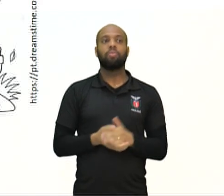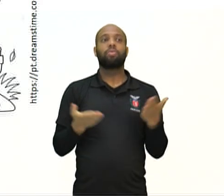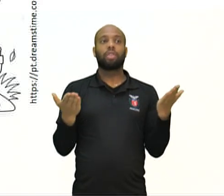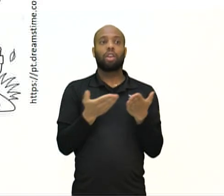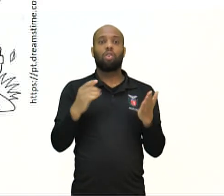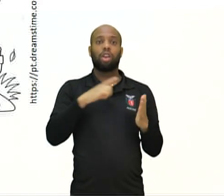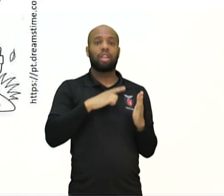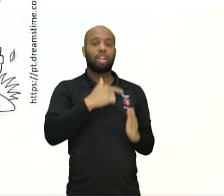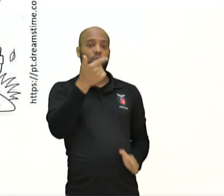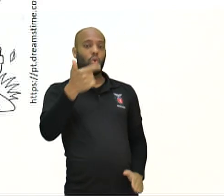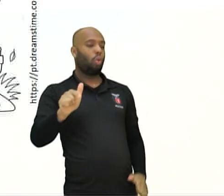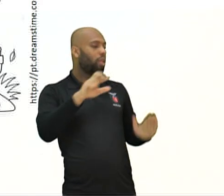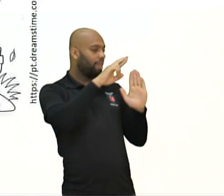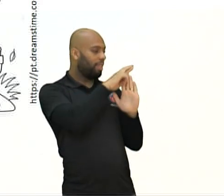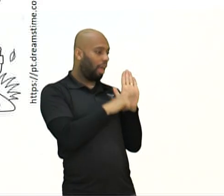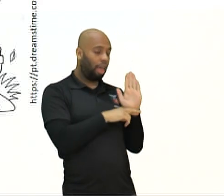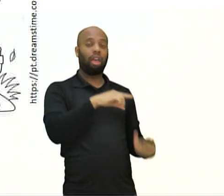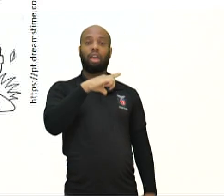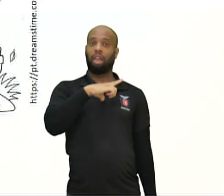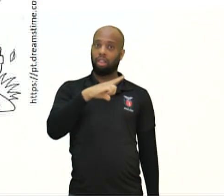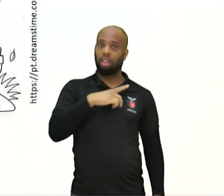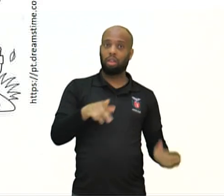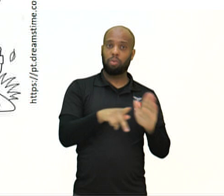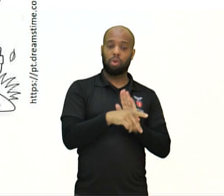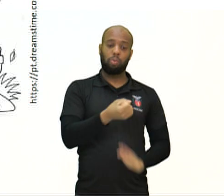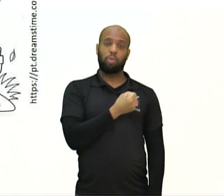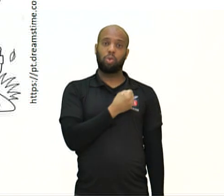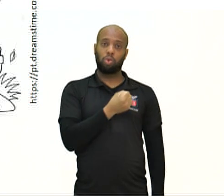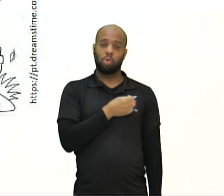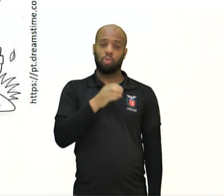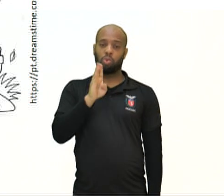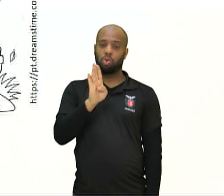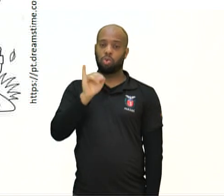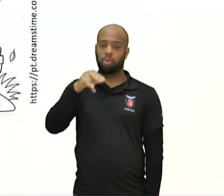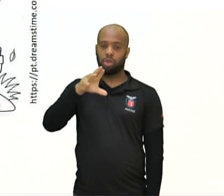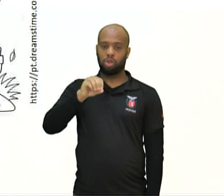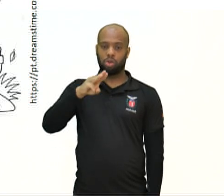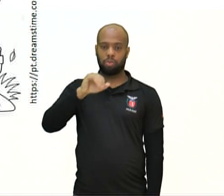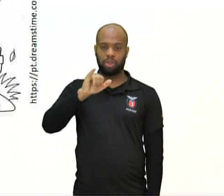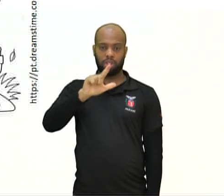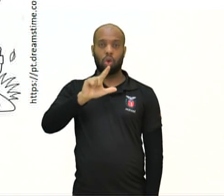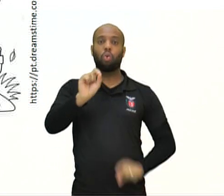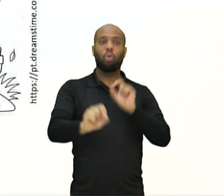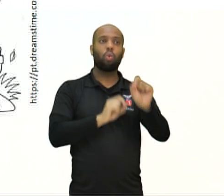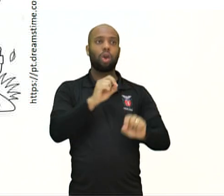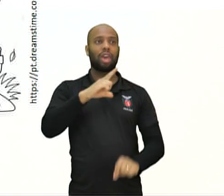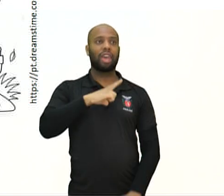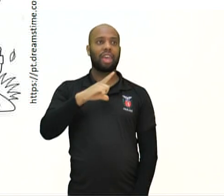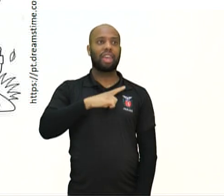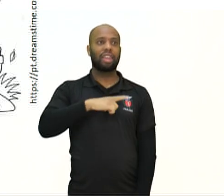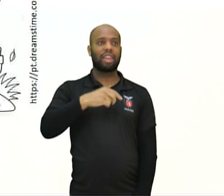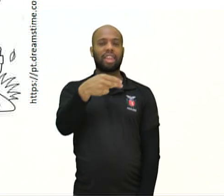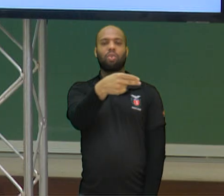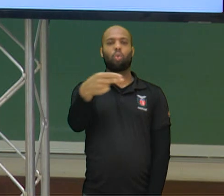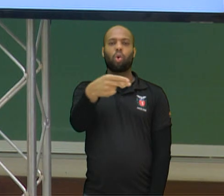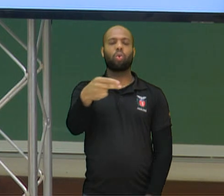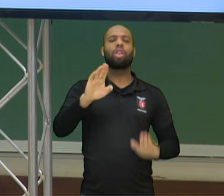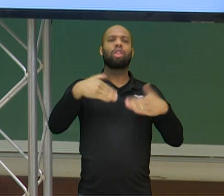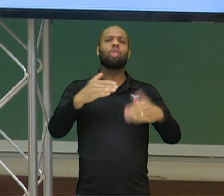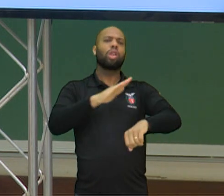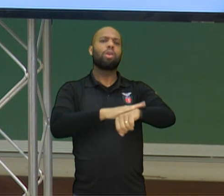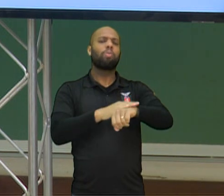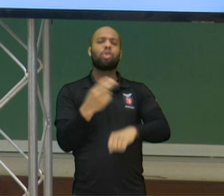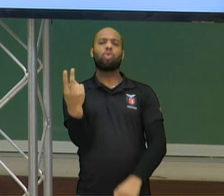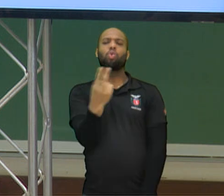Agora, nós temos uma outra propriedade dos números binomiais, que é a igualdade. Quando que dois binômios